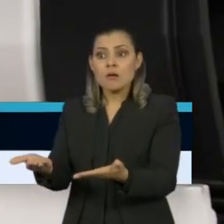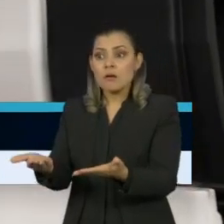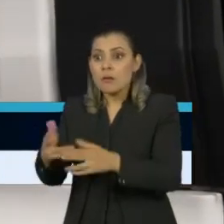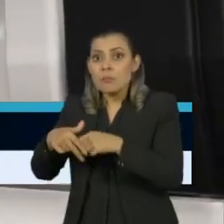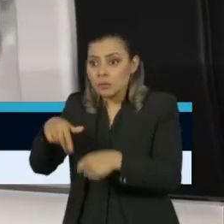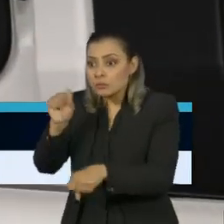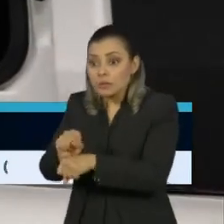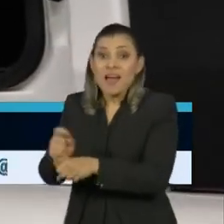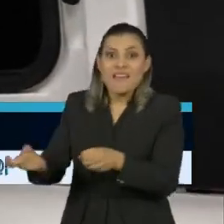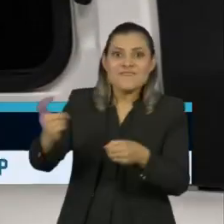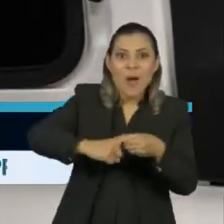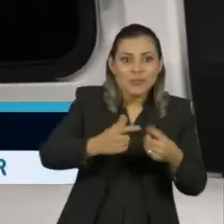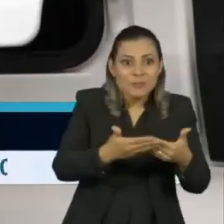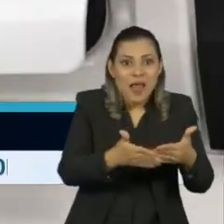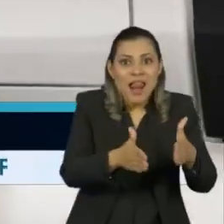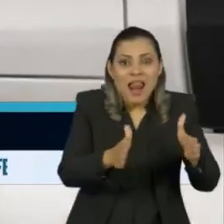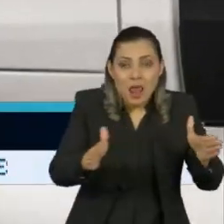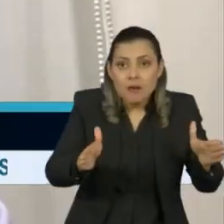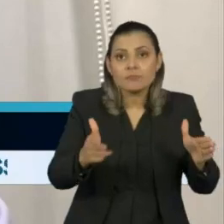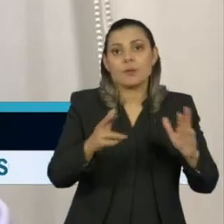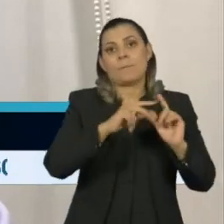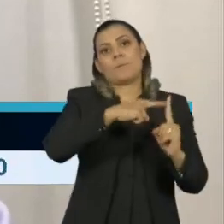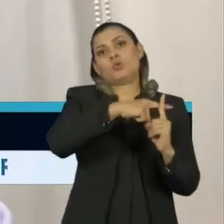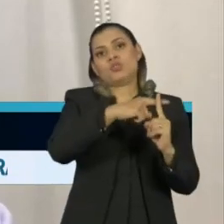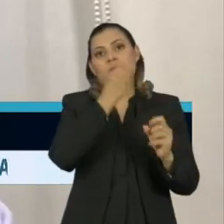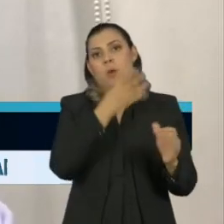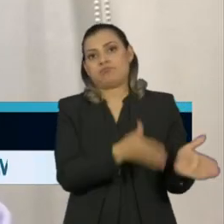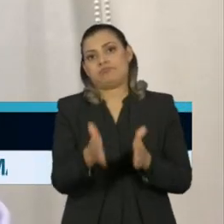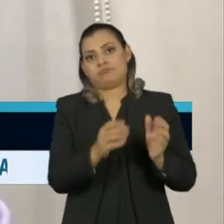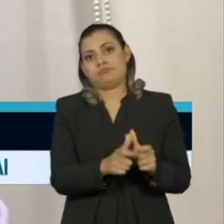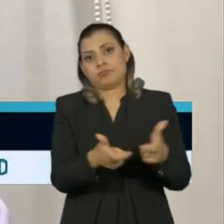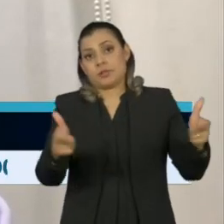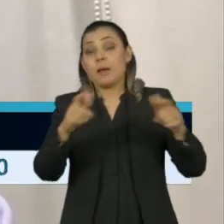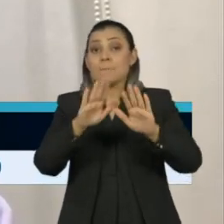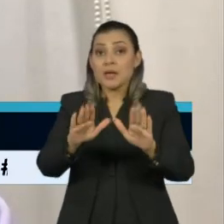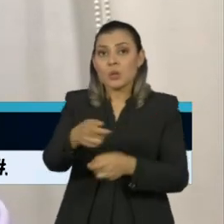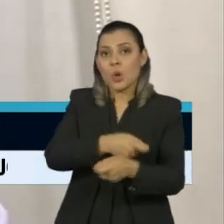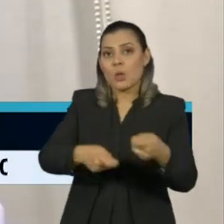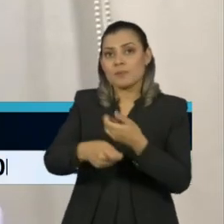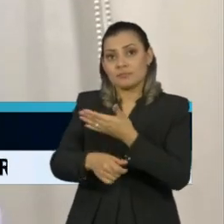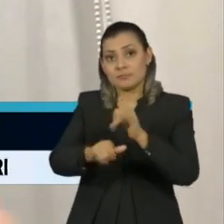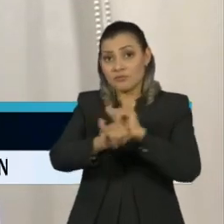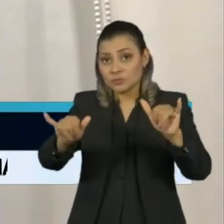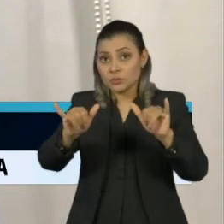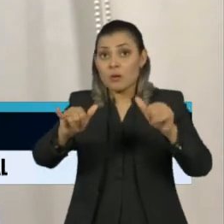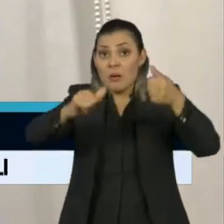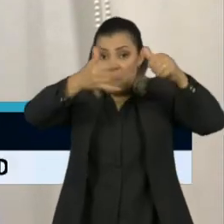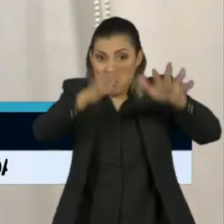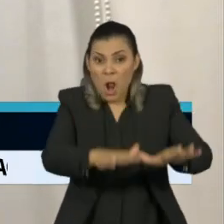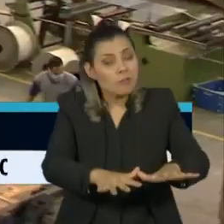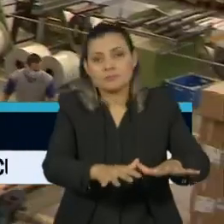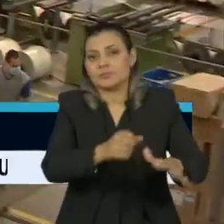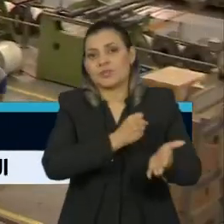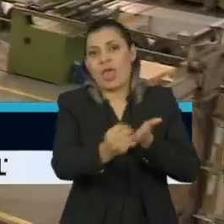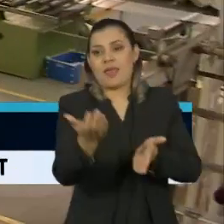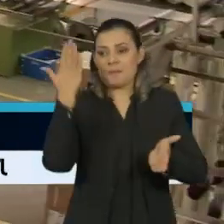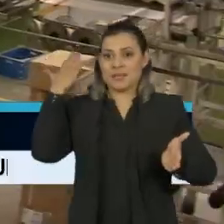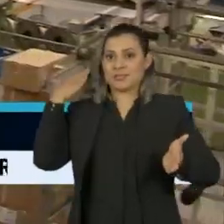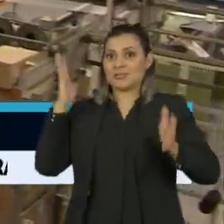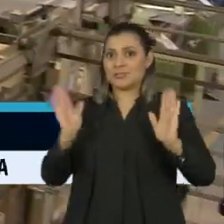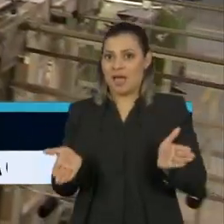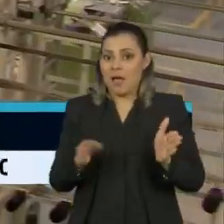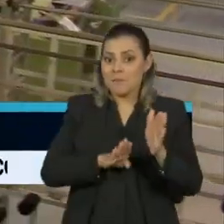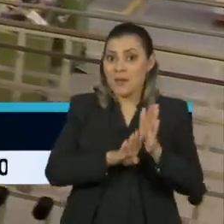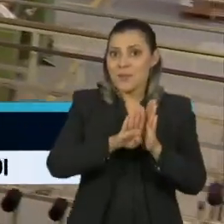cadeia retoma, tem um efeito positivo. Este economista acredita que o fundo do poço pode ter ficado para trás. Mas ele lembra